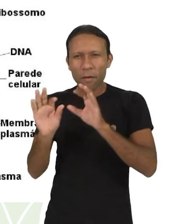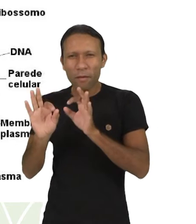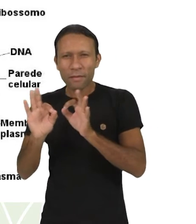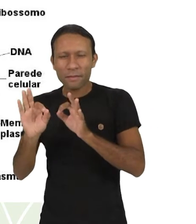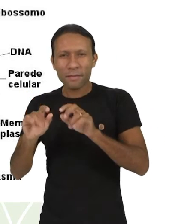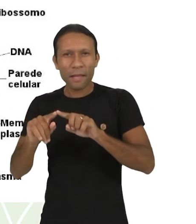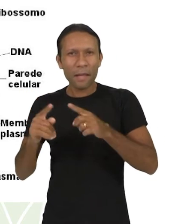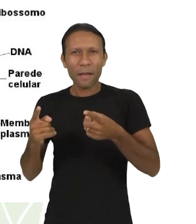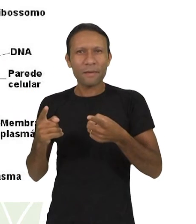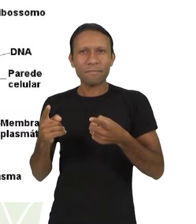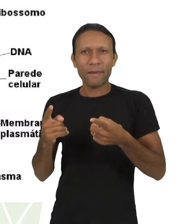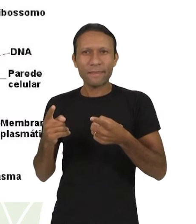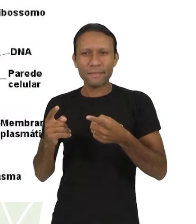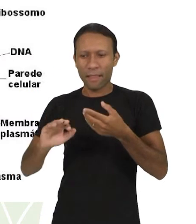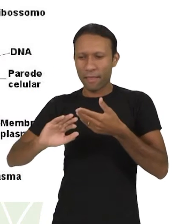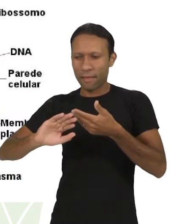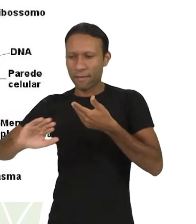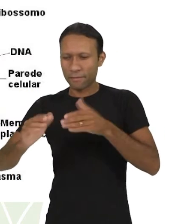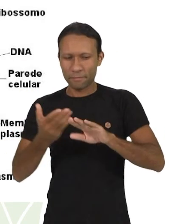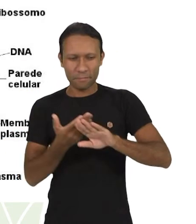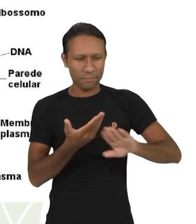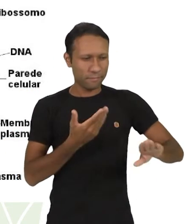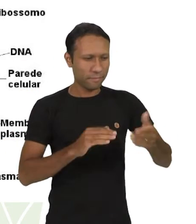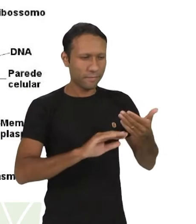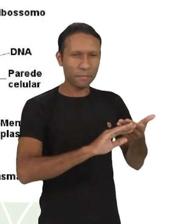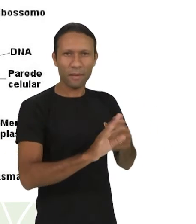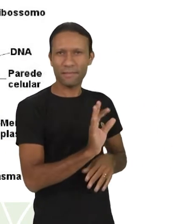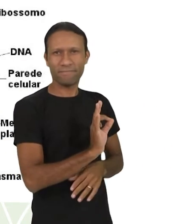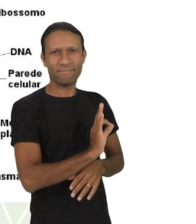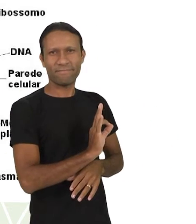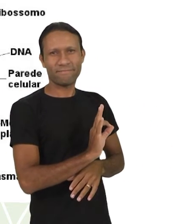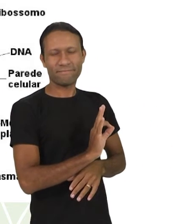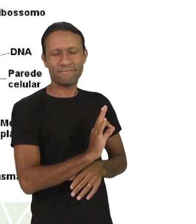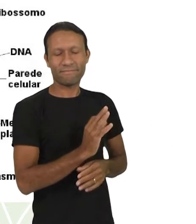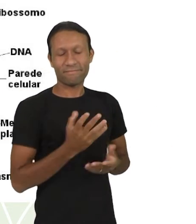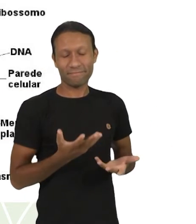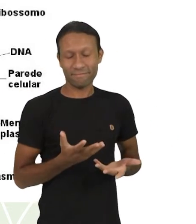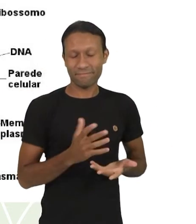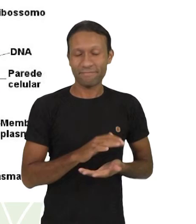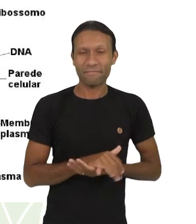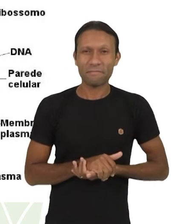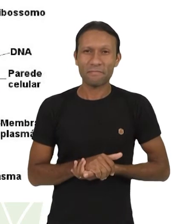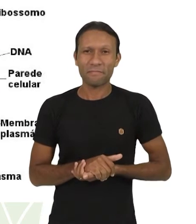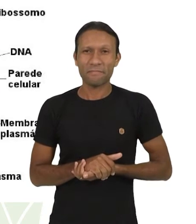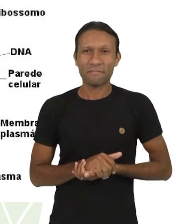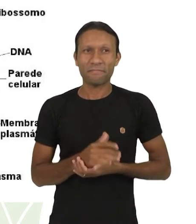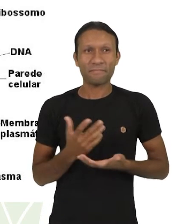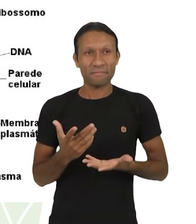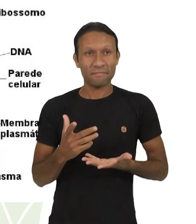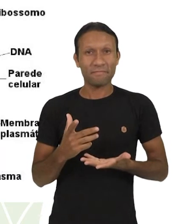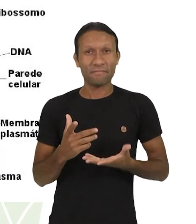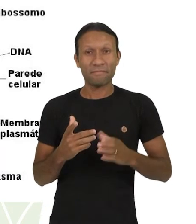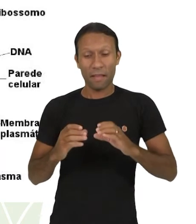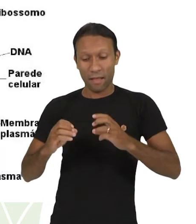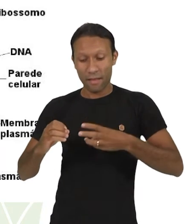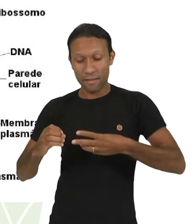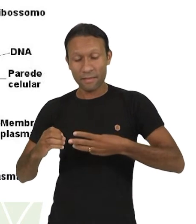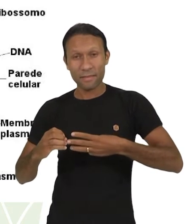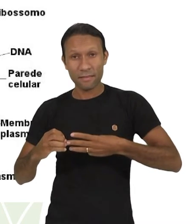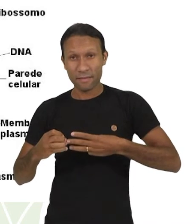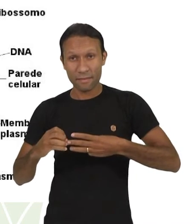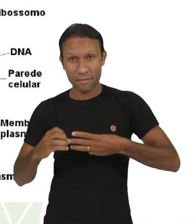meio organizadinhos, mas eles não ficam separados do restante do citoplasma, tá? Então, essa é a